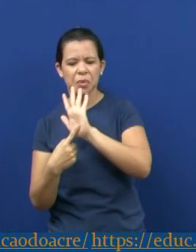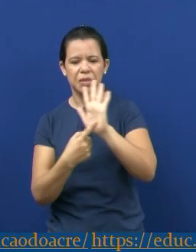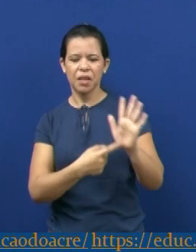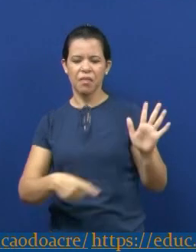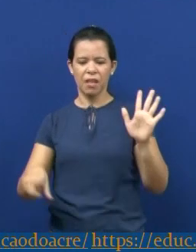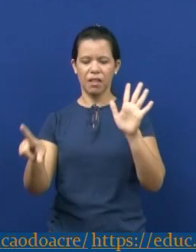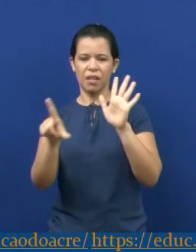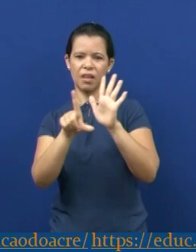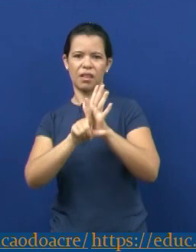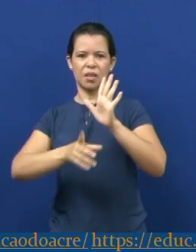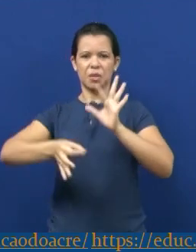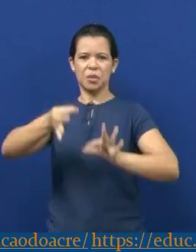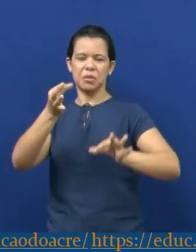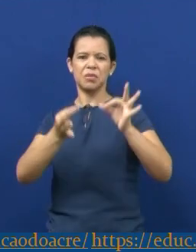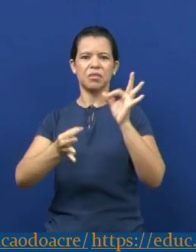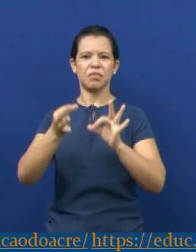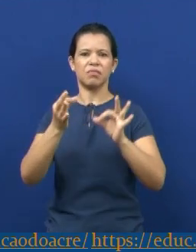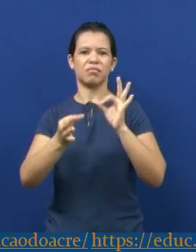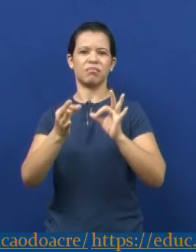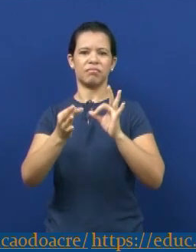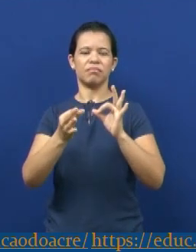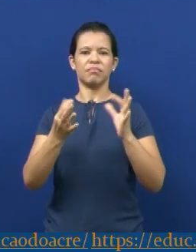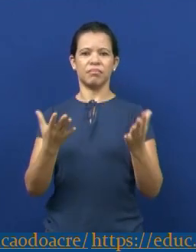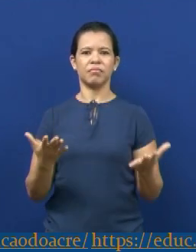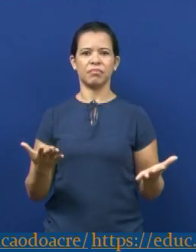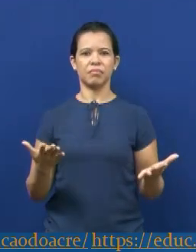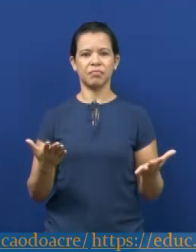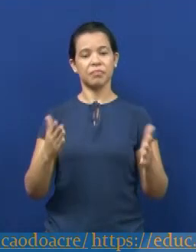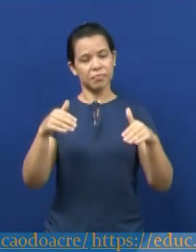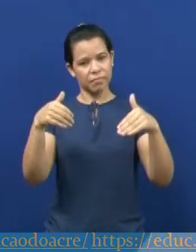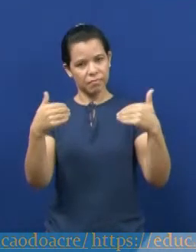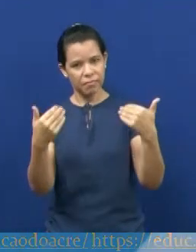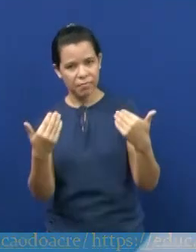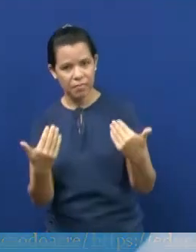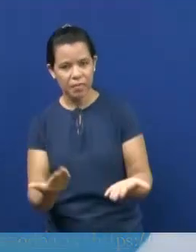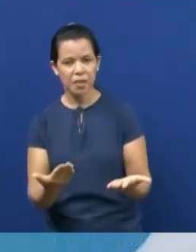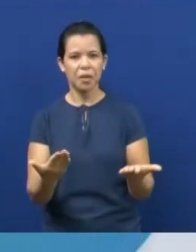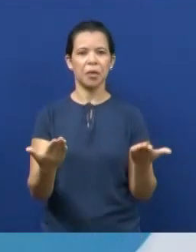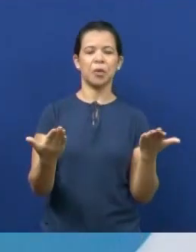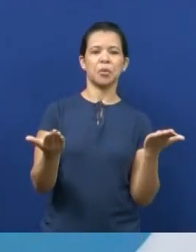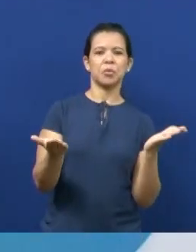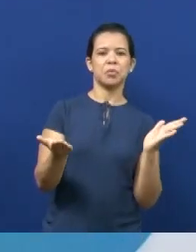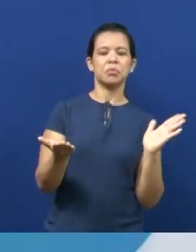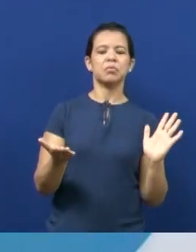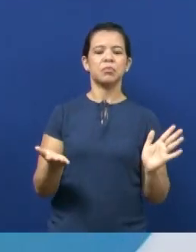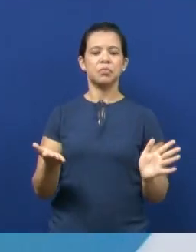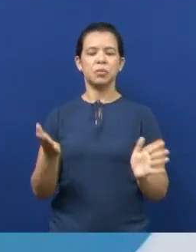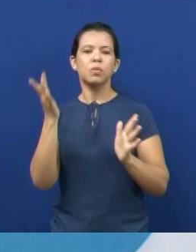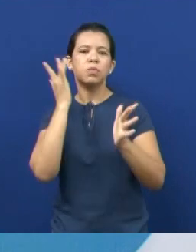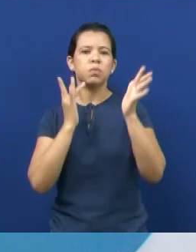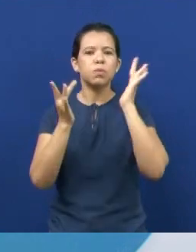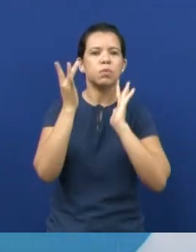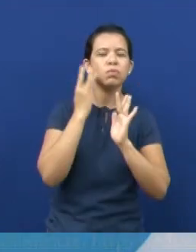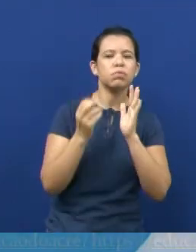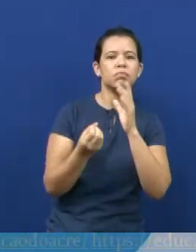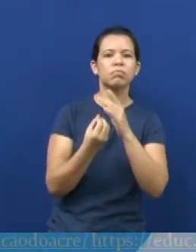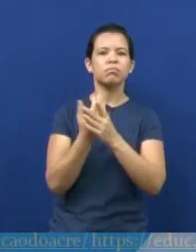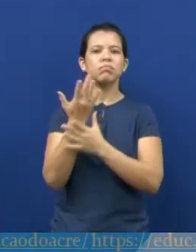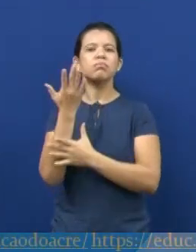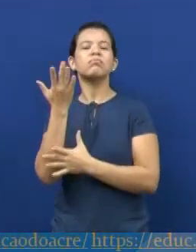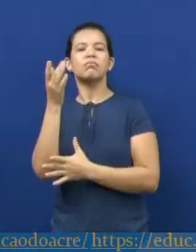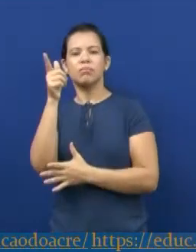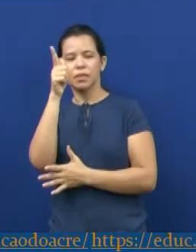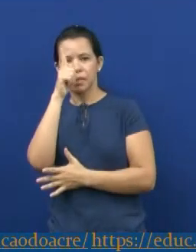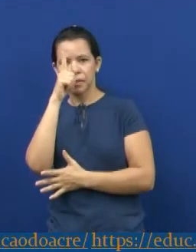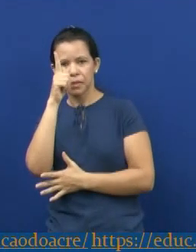justiça e destino então essas dramaturgia que surgiram na grécia foram feitas